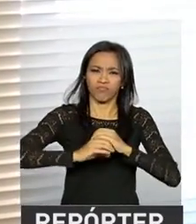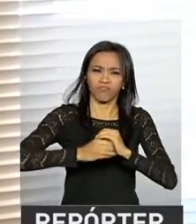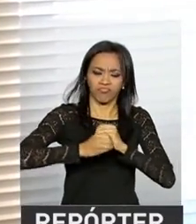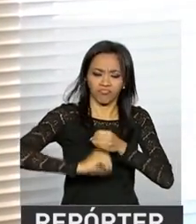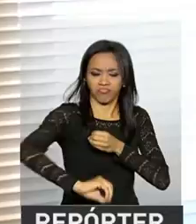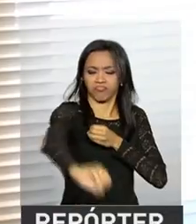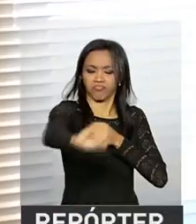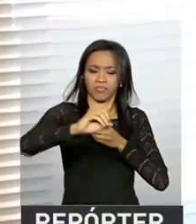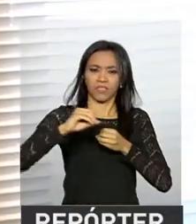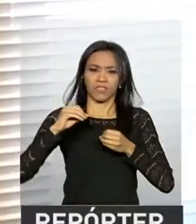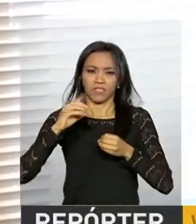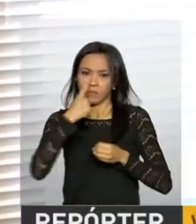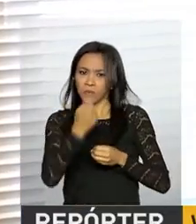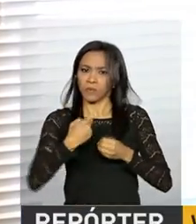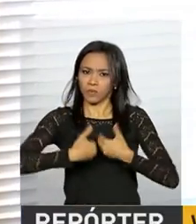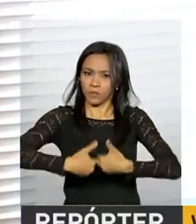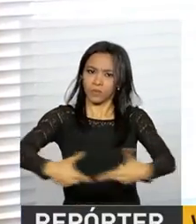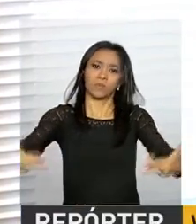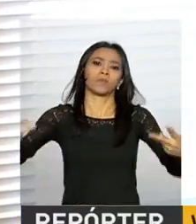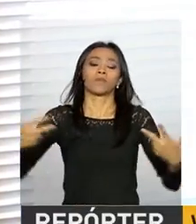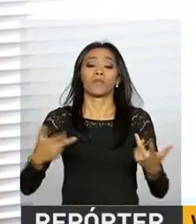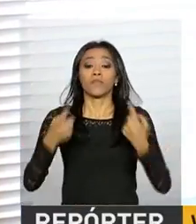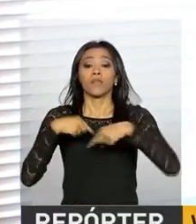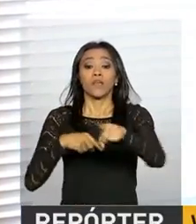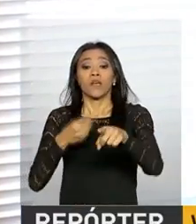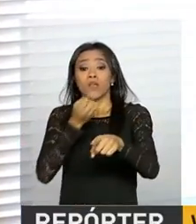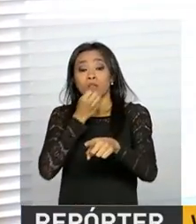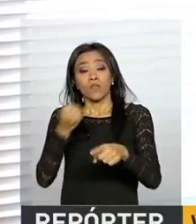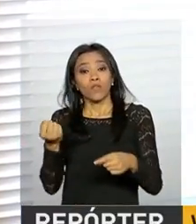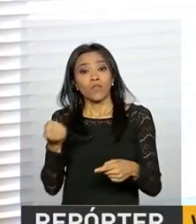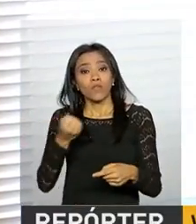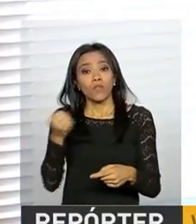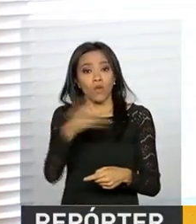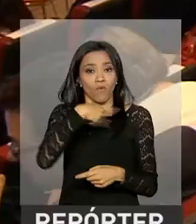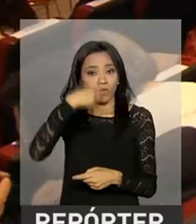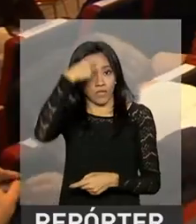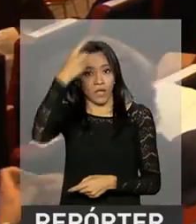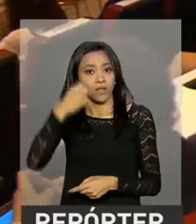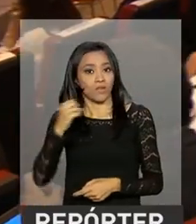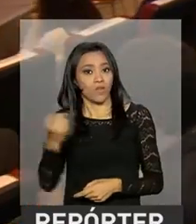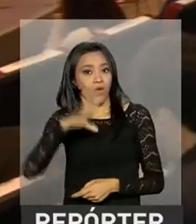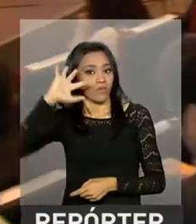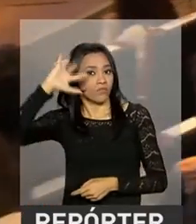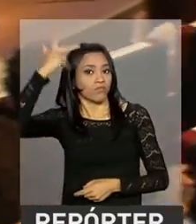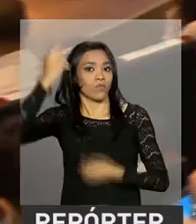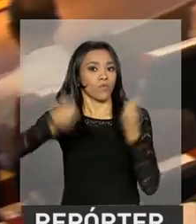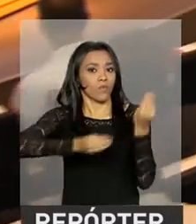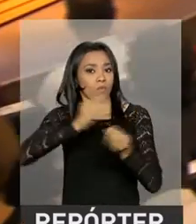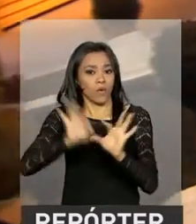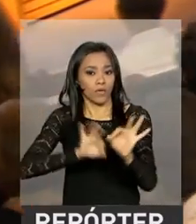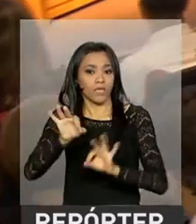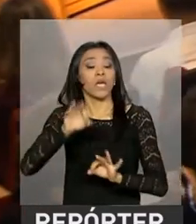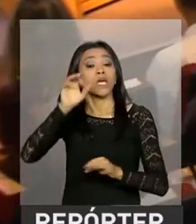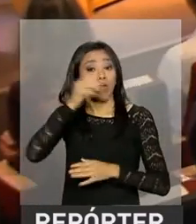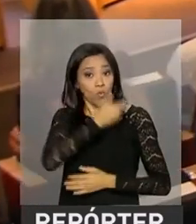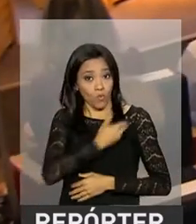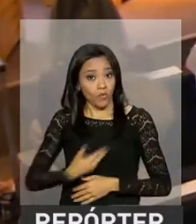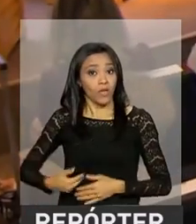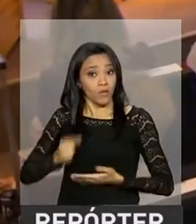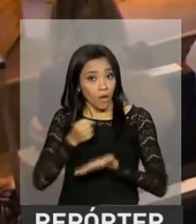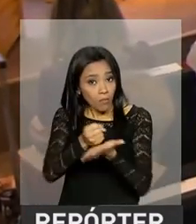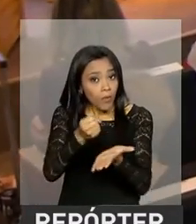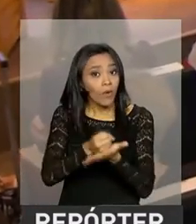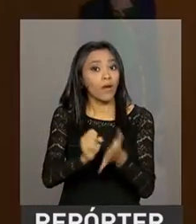de novas ideias e novas soluções sustentáveis que o governo apoia empresas como essas o